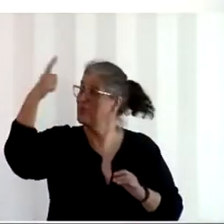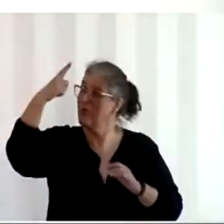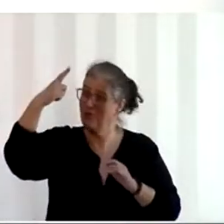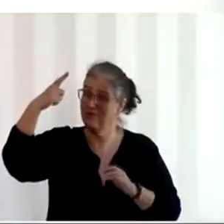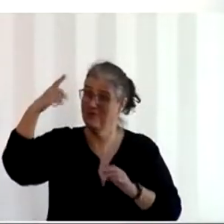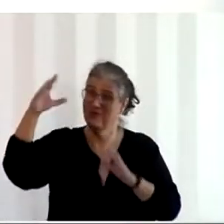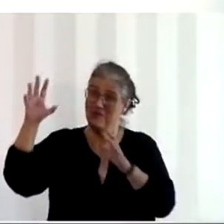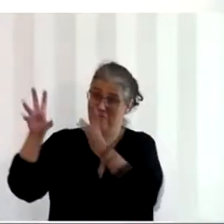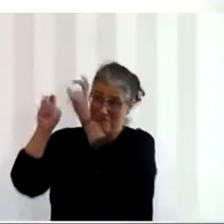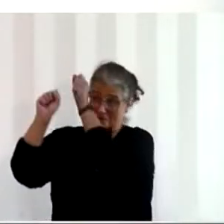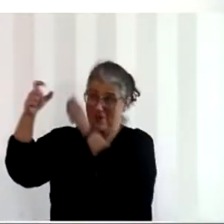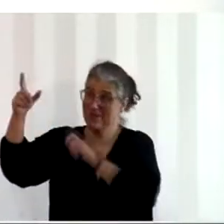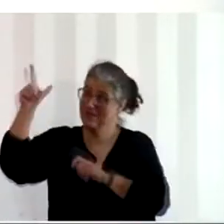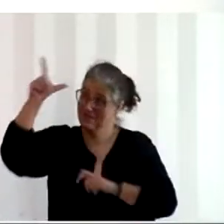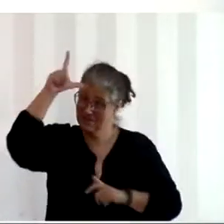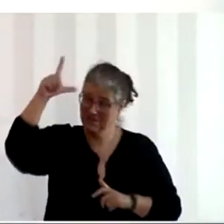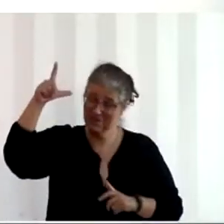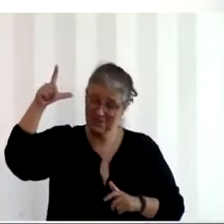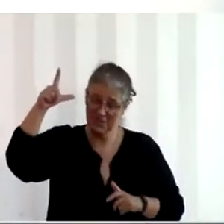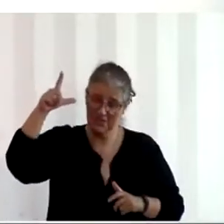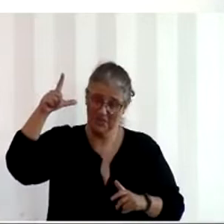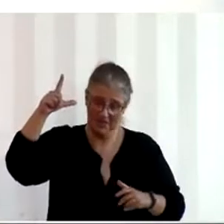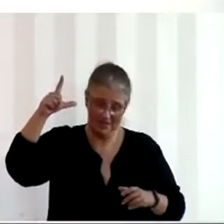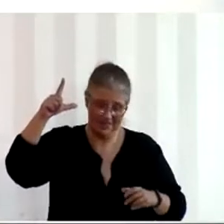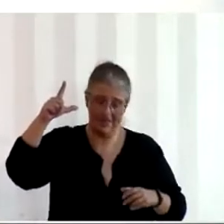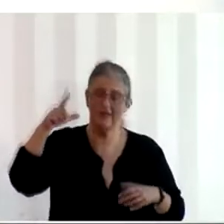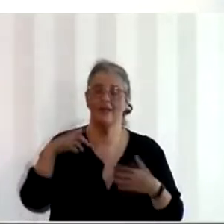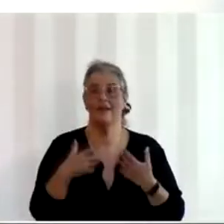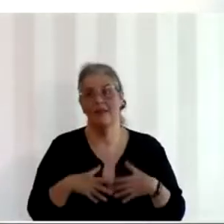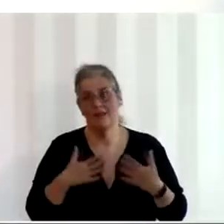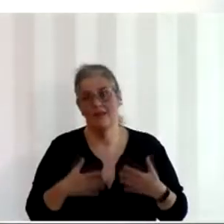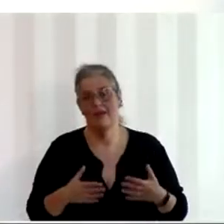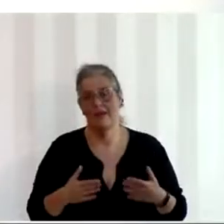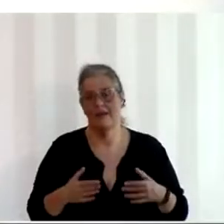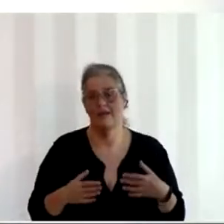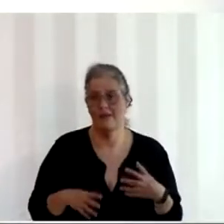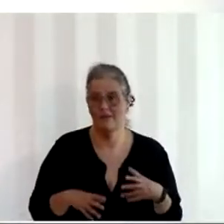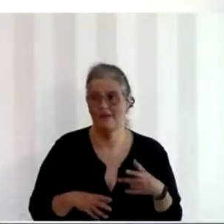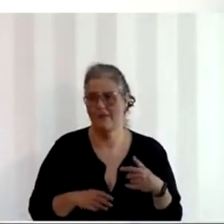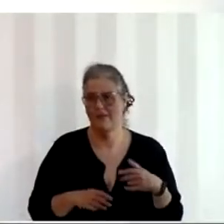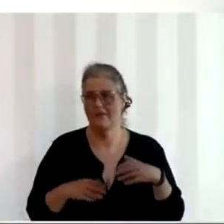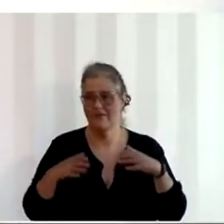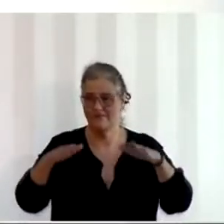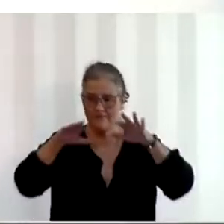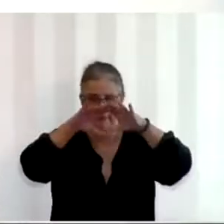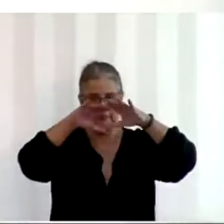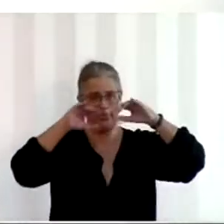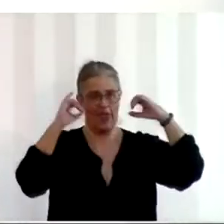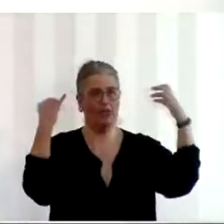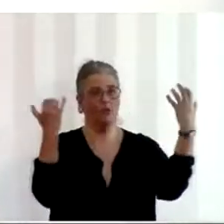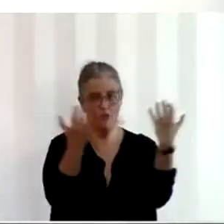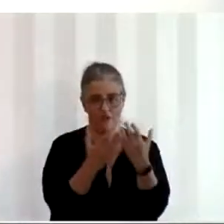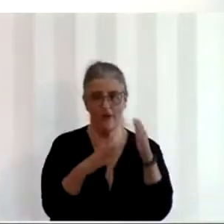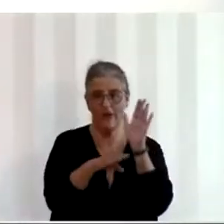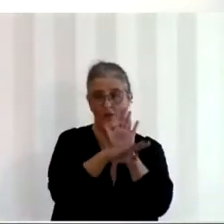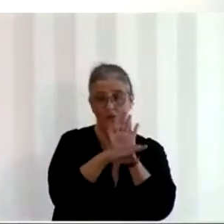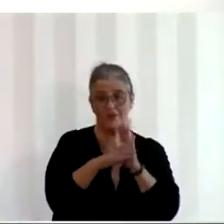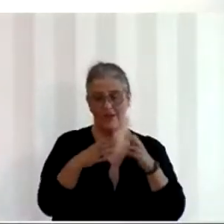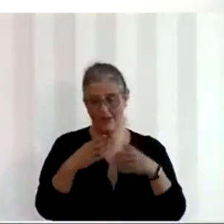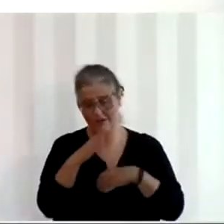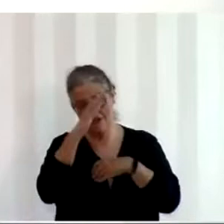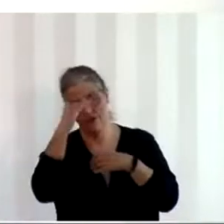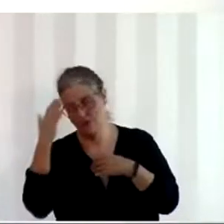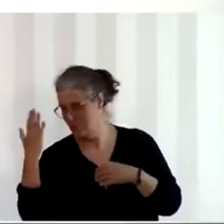a temperatura cai consideravelmente à noite. E o Senhor então envia aquela coluna de fogo que teve ali muitos